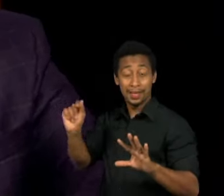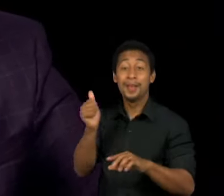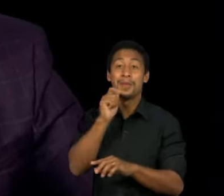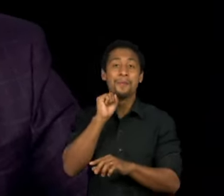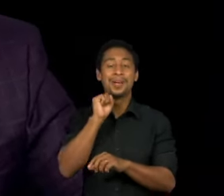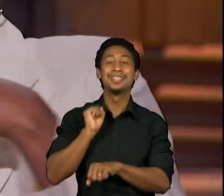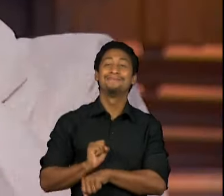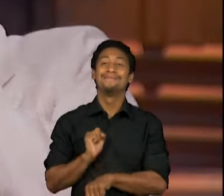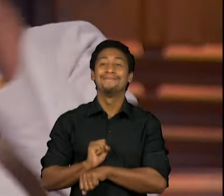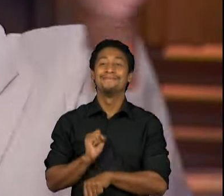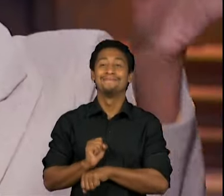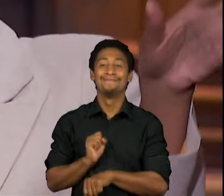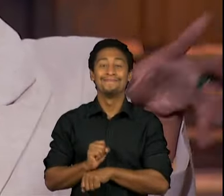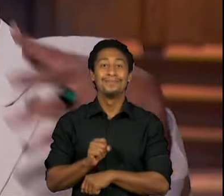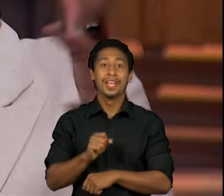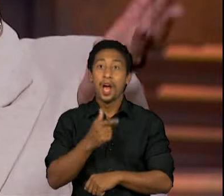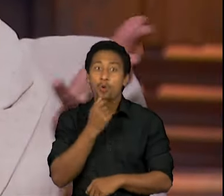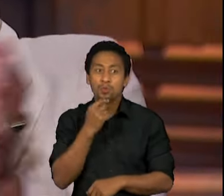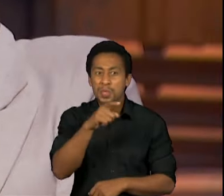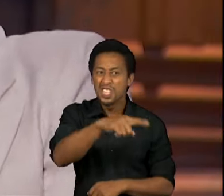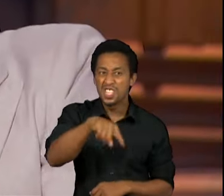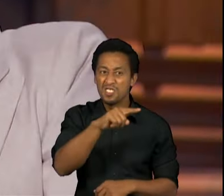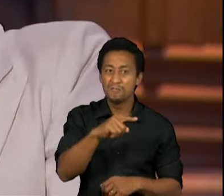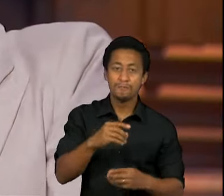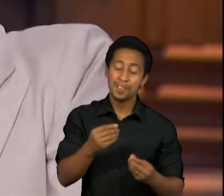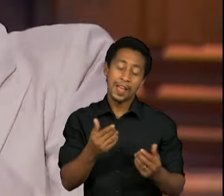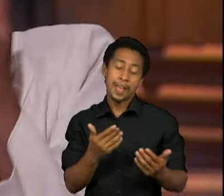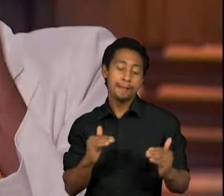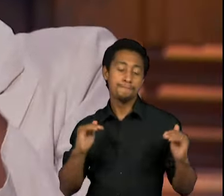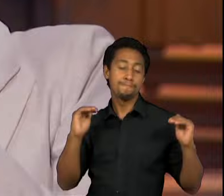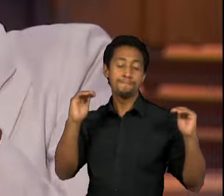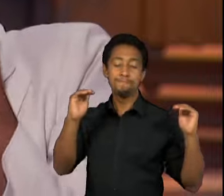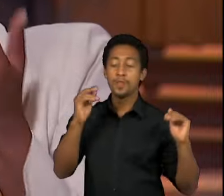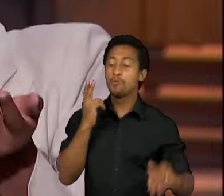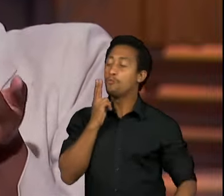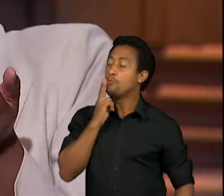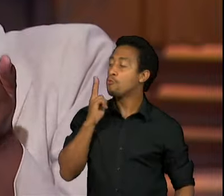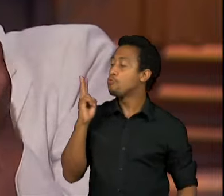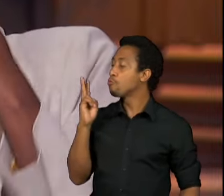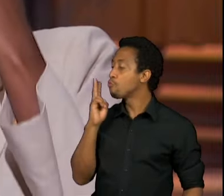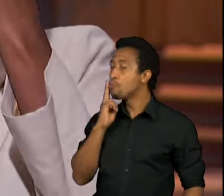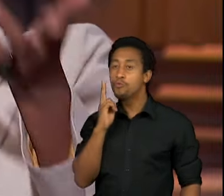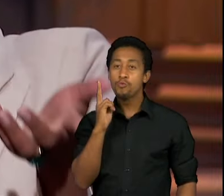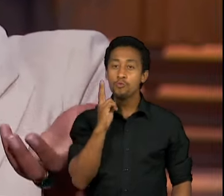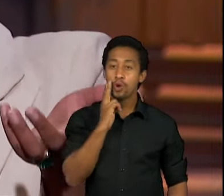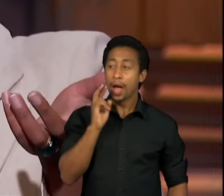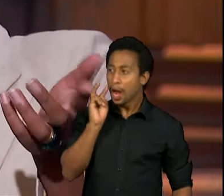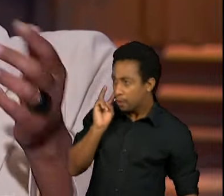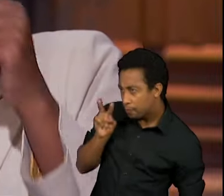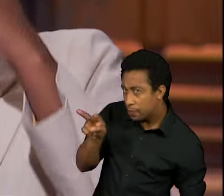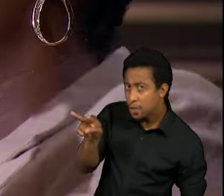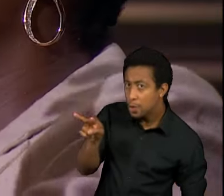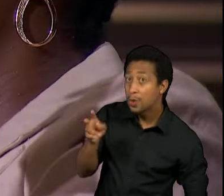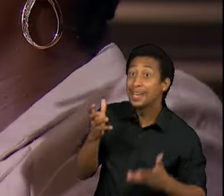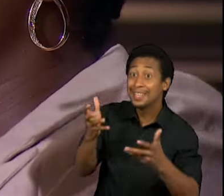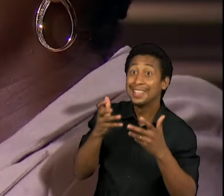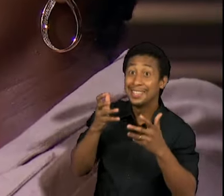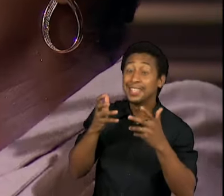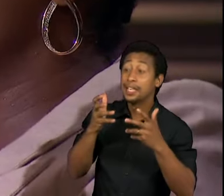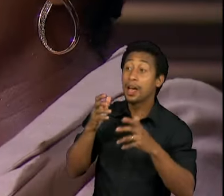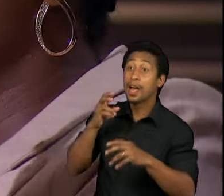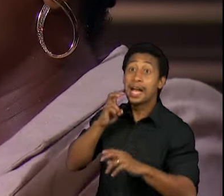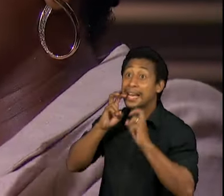do outro ali fumando com os meninos lá LCD E aí ele viu ele nos avistou e a gritar o apelido que lhe falar pegue